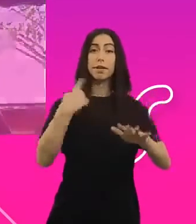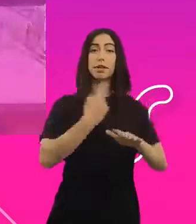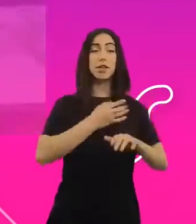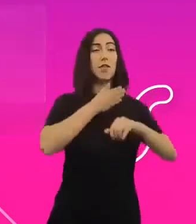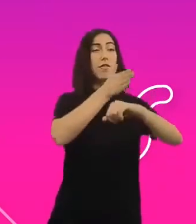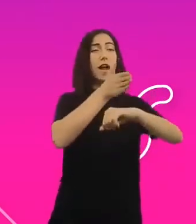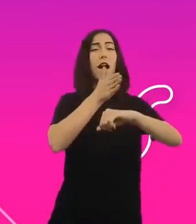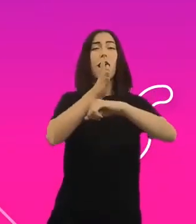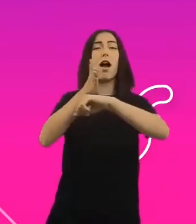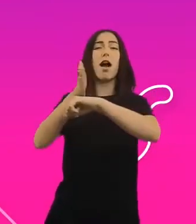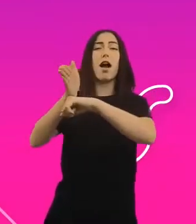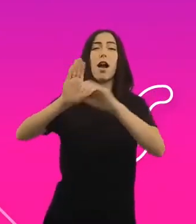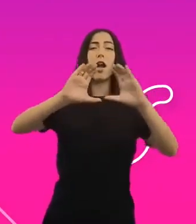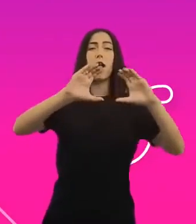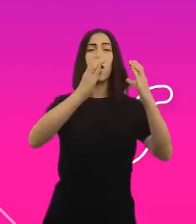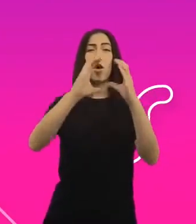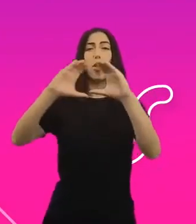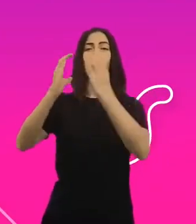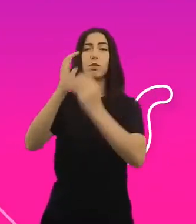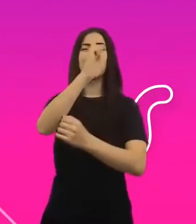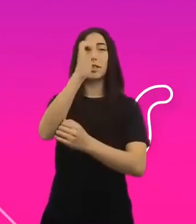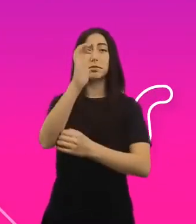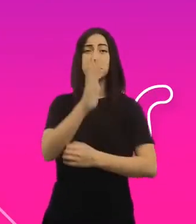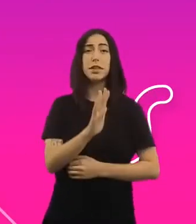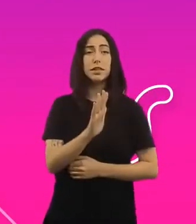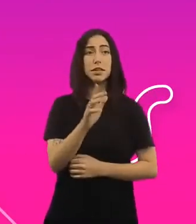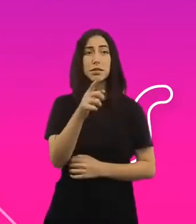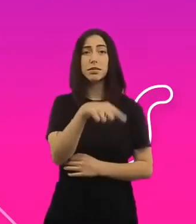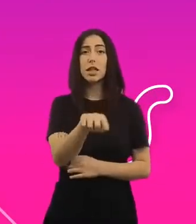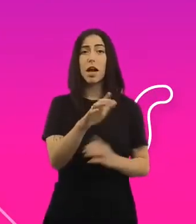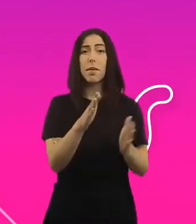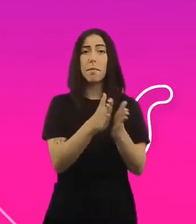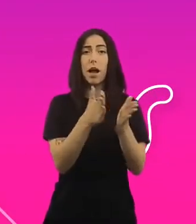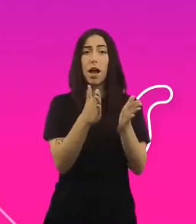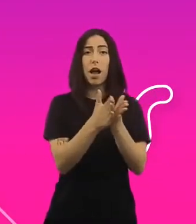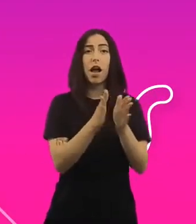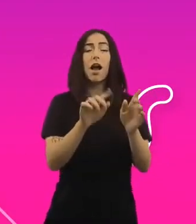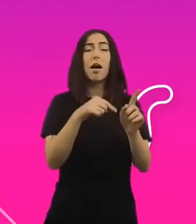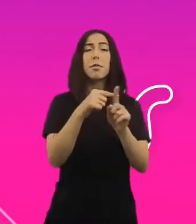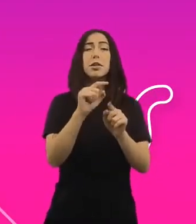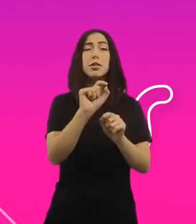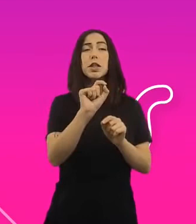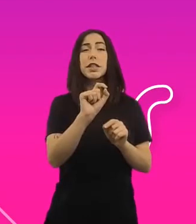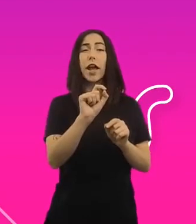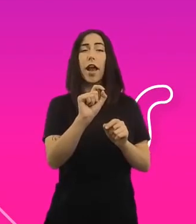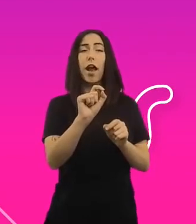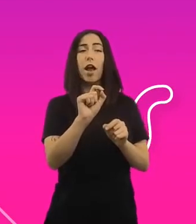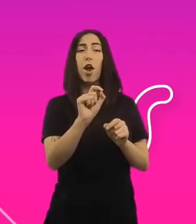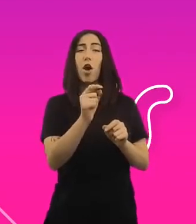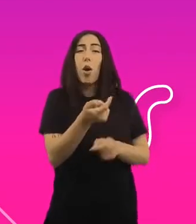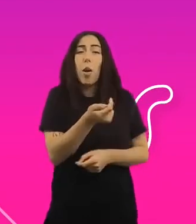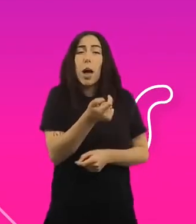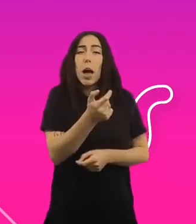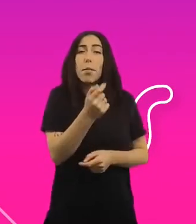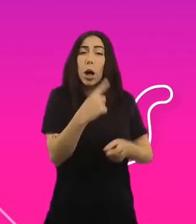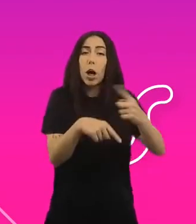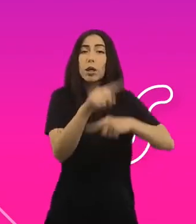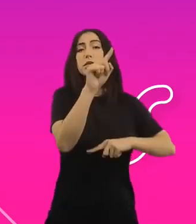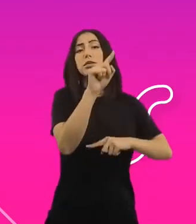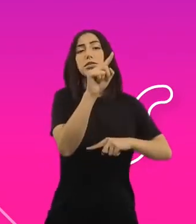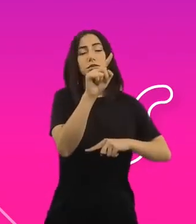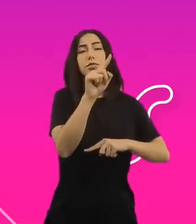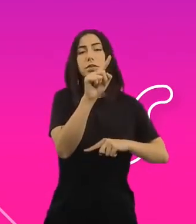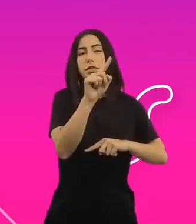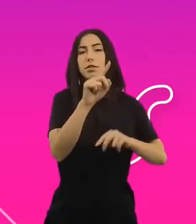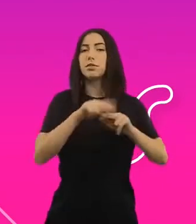extremamente carentes, né, com índices baixos de desenvolvimento. E entendemos, numa